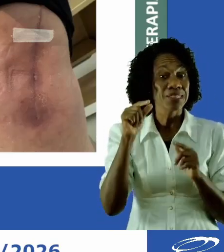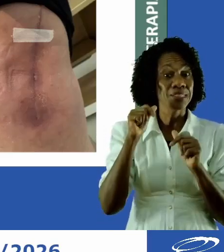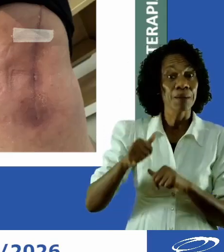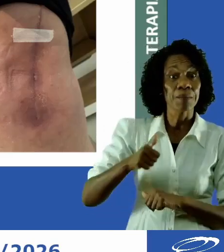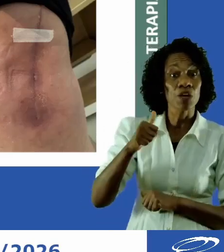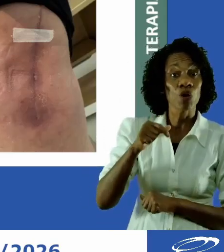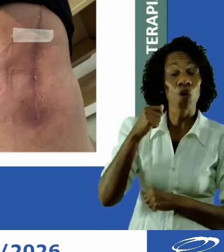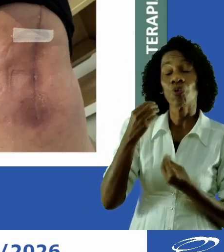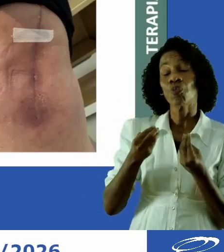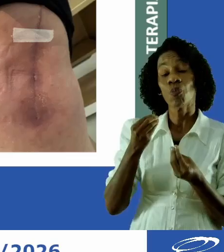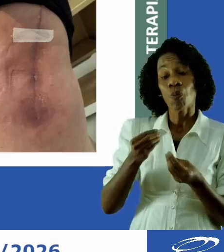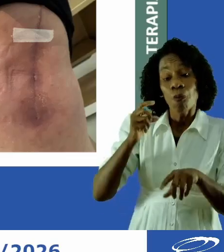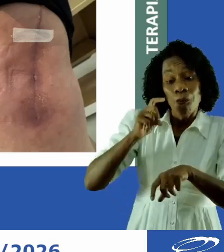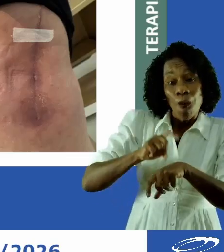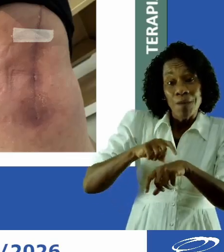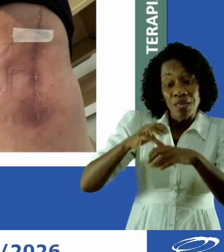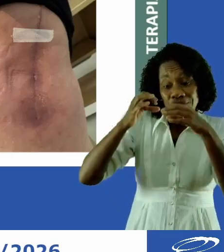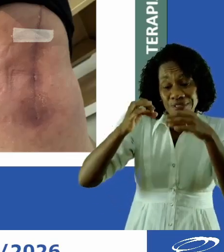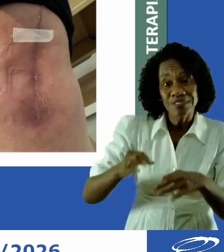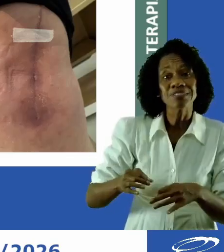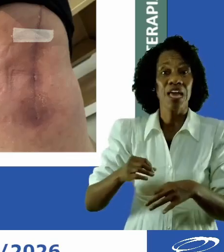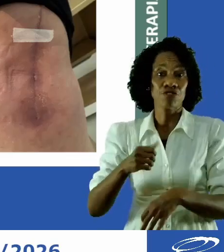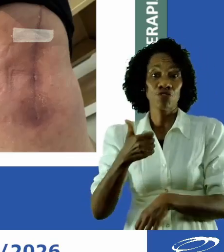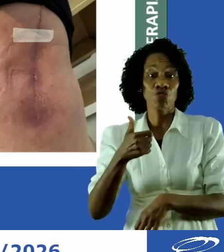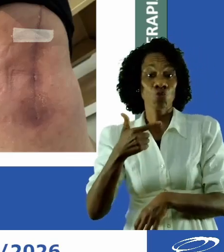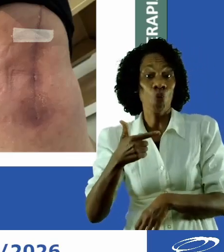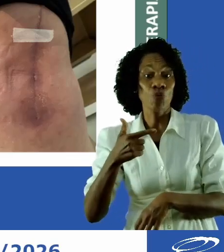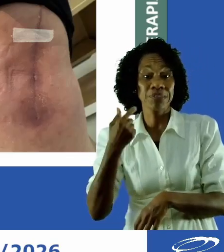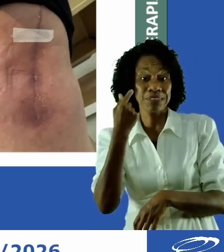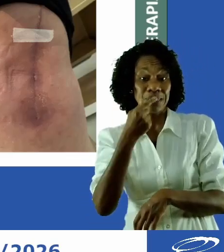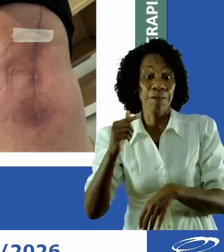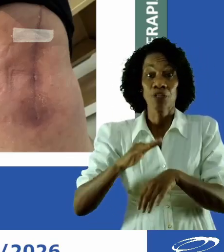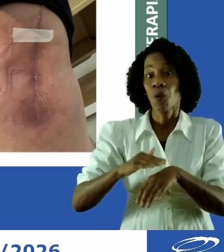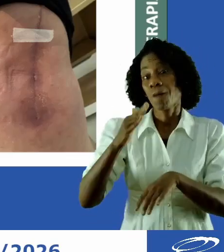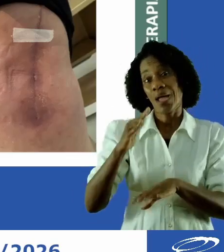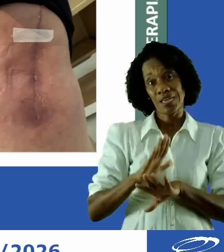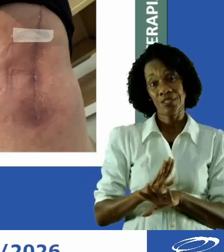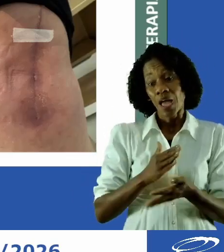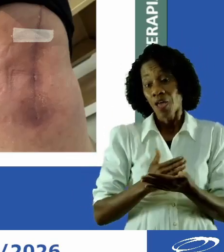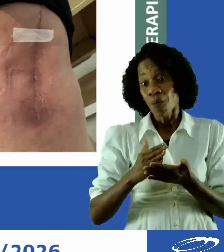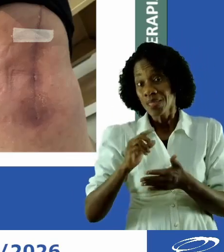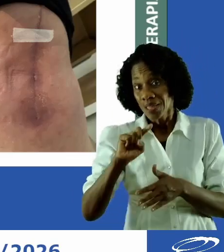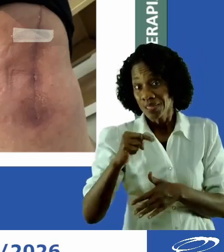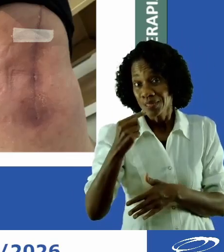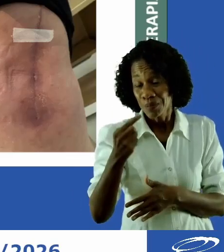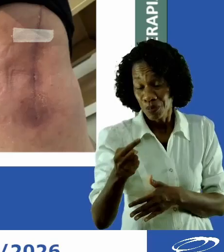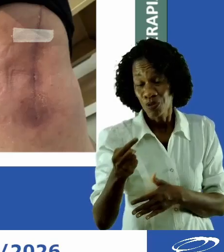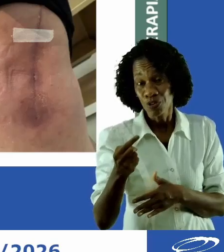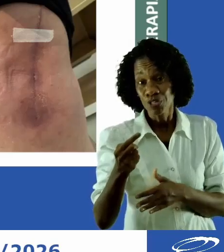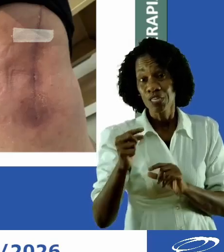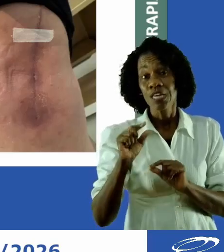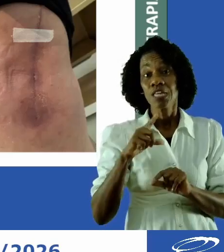do que 12 semanas nas próteses infectadas de joelho, por exemplo. E a partir daí, o próprio Soriano, que vai vir aqui depois, acabou de publicar um estudo